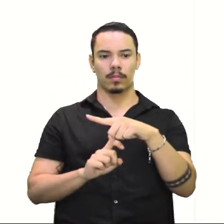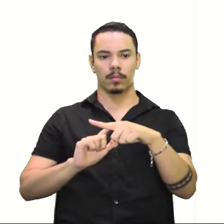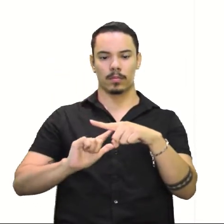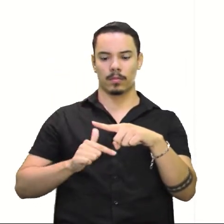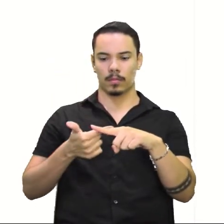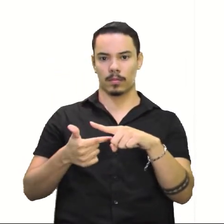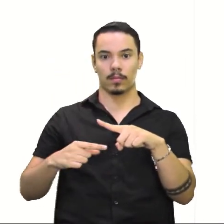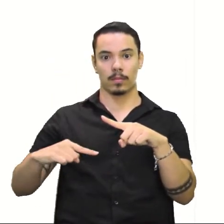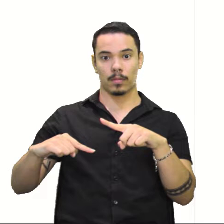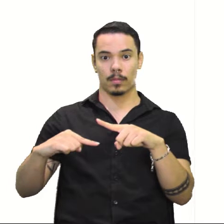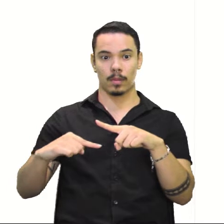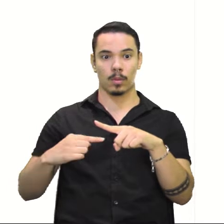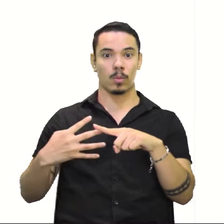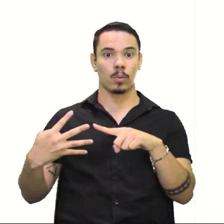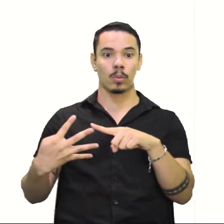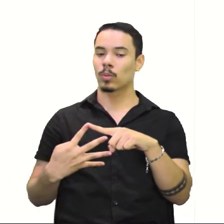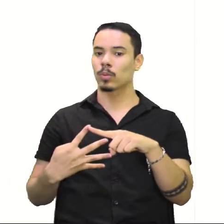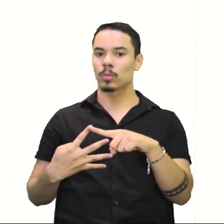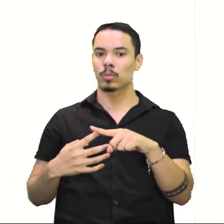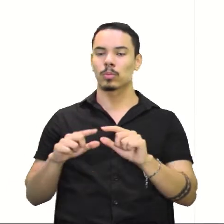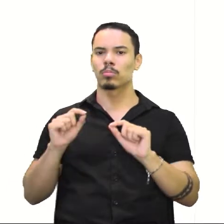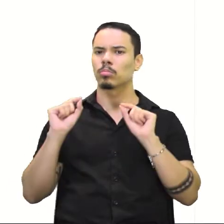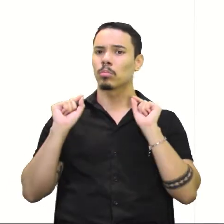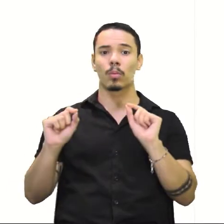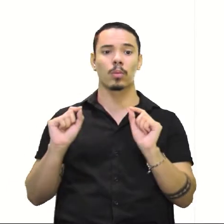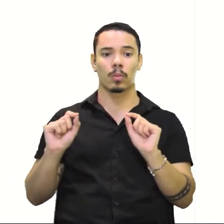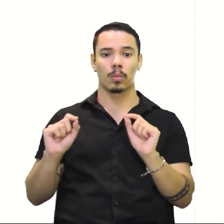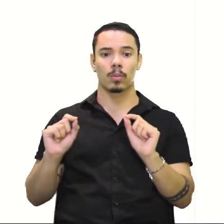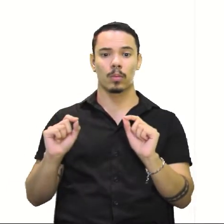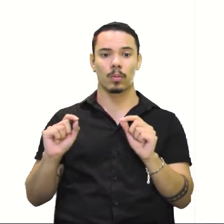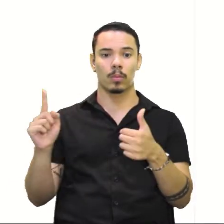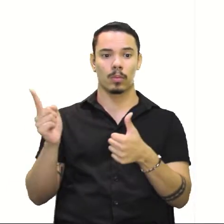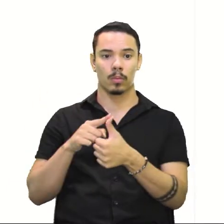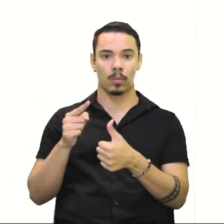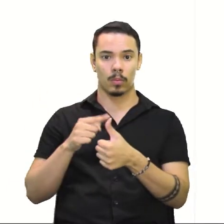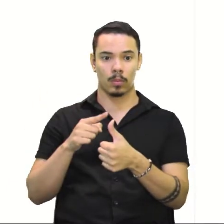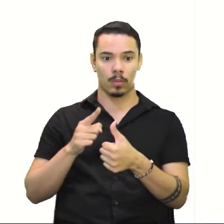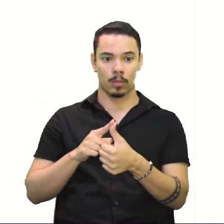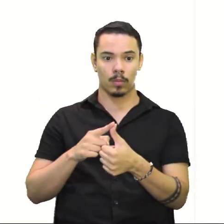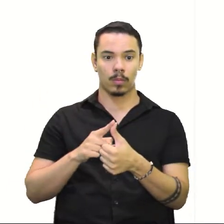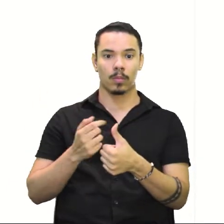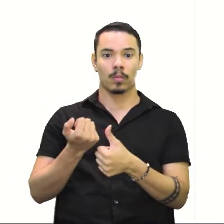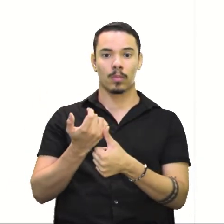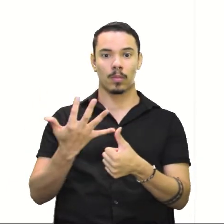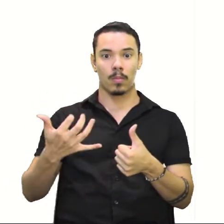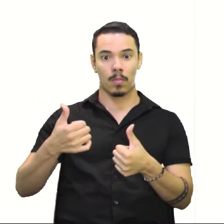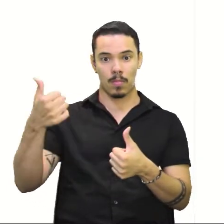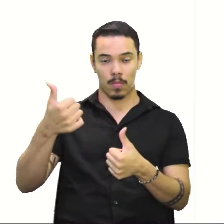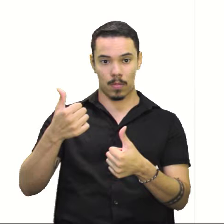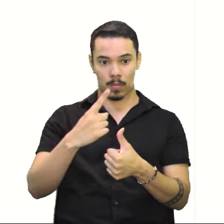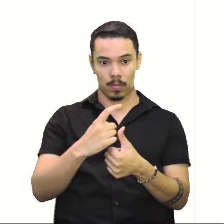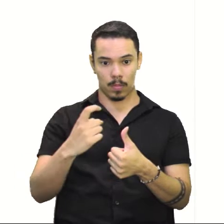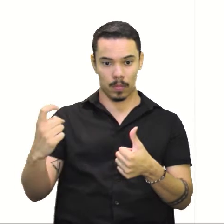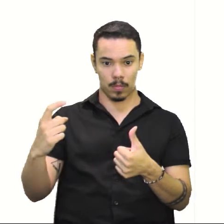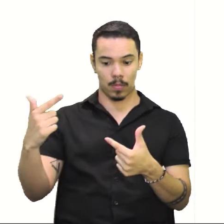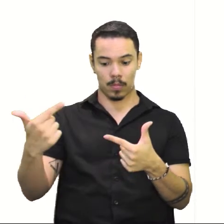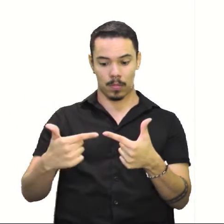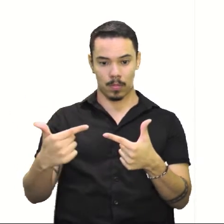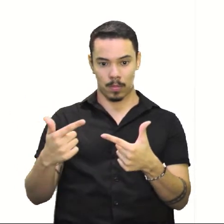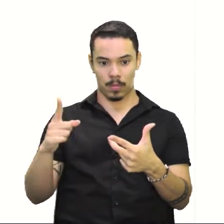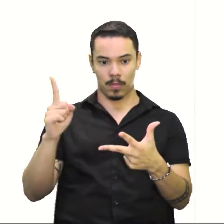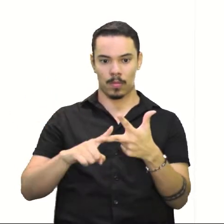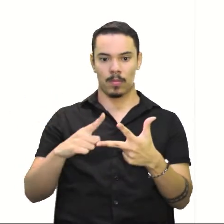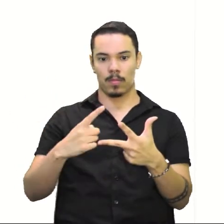menos 4 é uma expressão polinomial do primeiro grau, polinomial do segundo